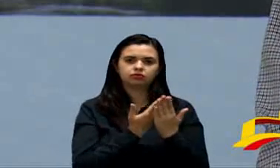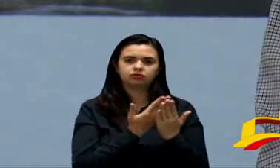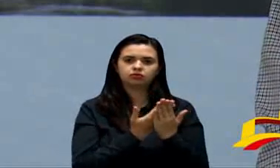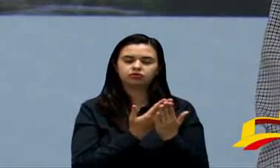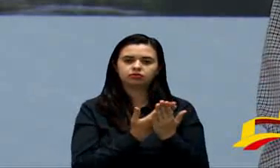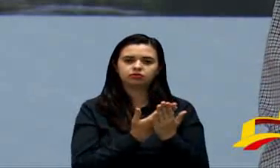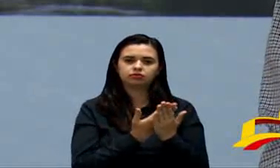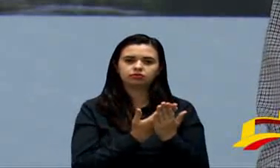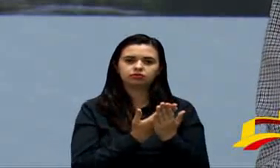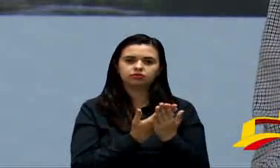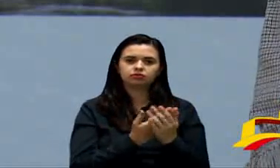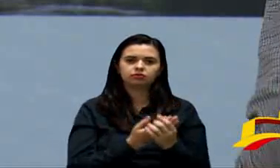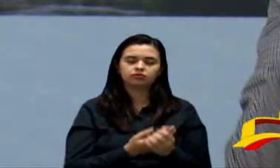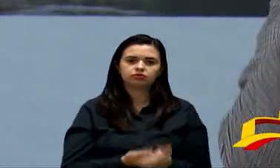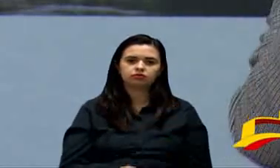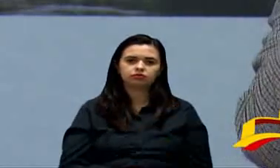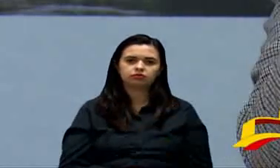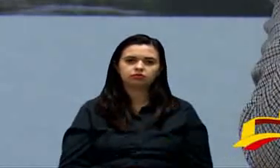escola.